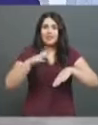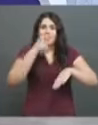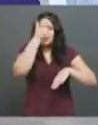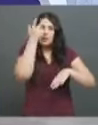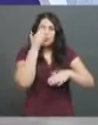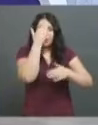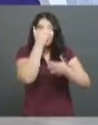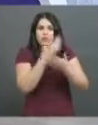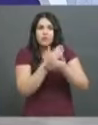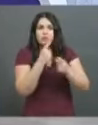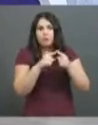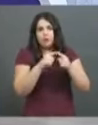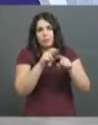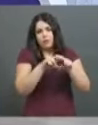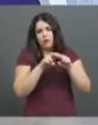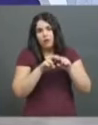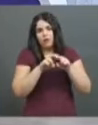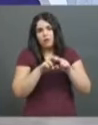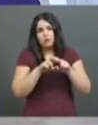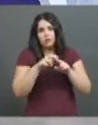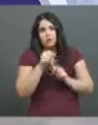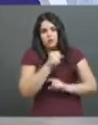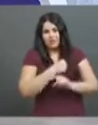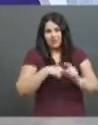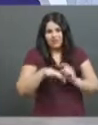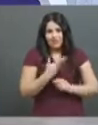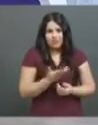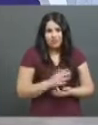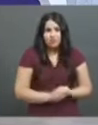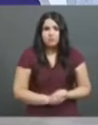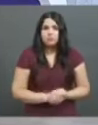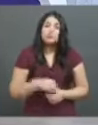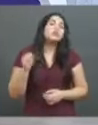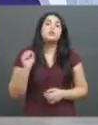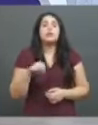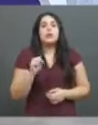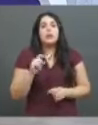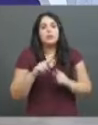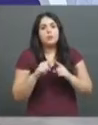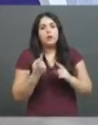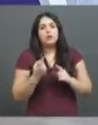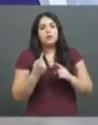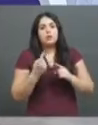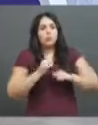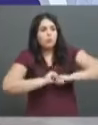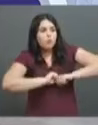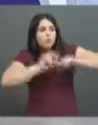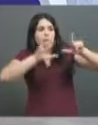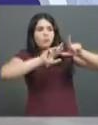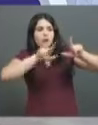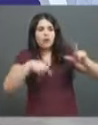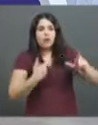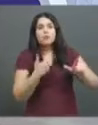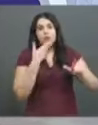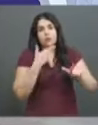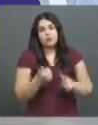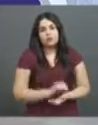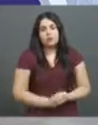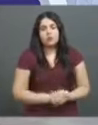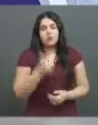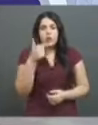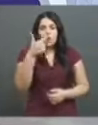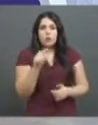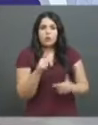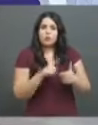seria isso? Sem dúvida. E tem melhorado com essas campanhas. Ótimo. Outro problema que